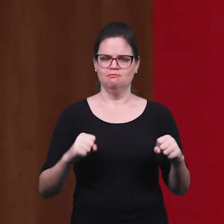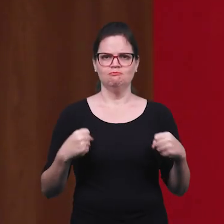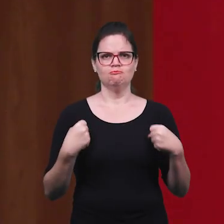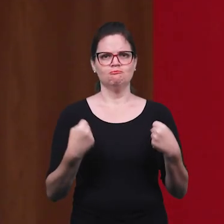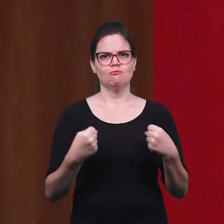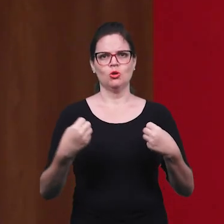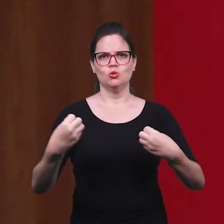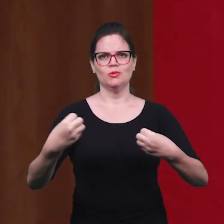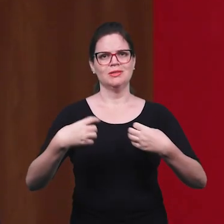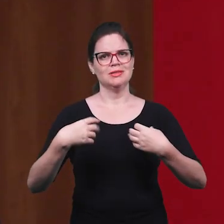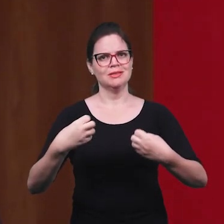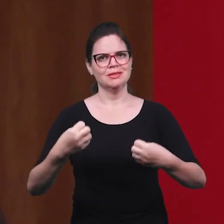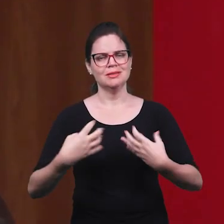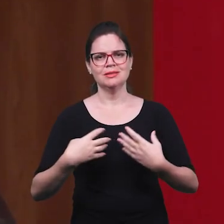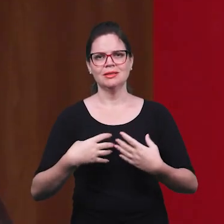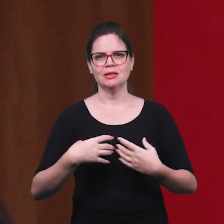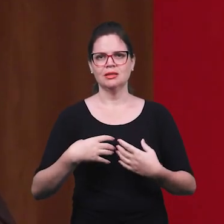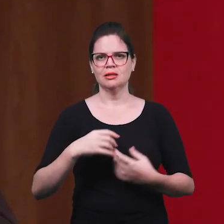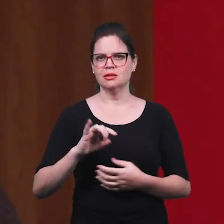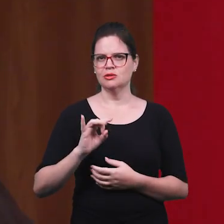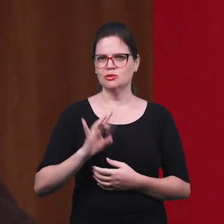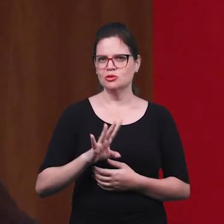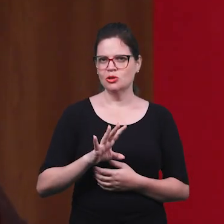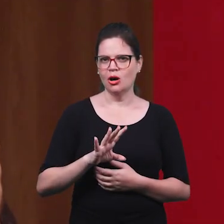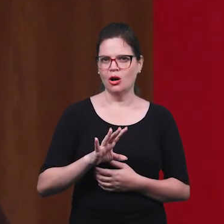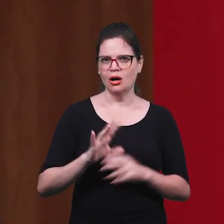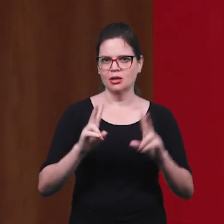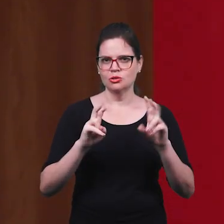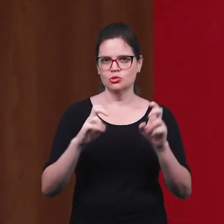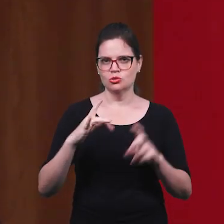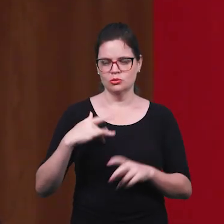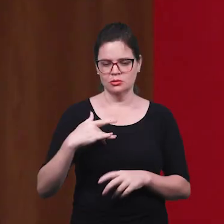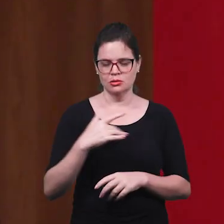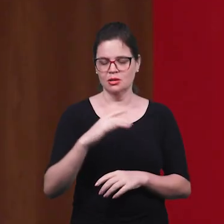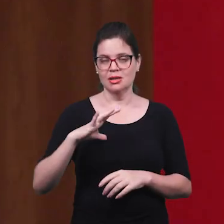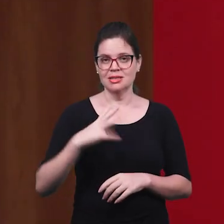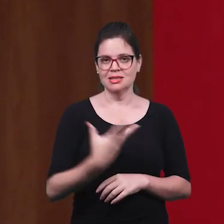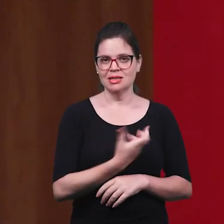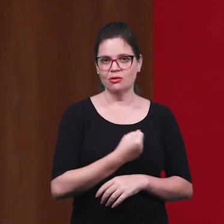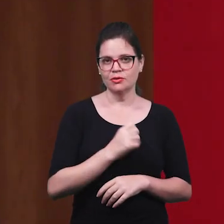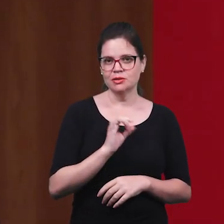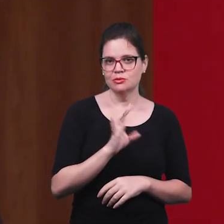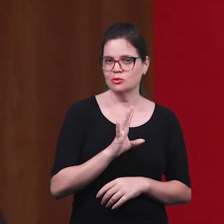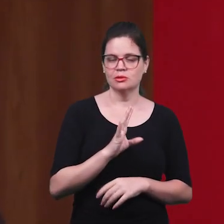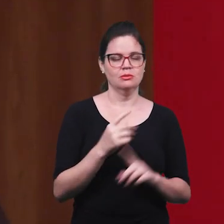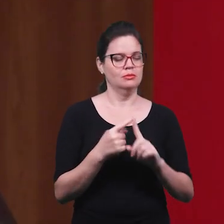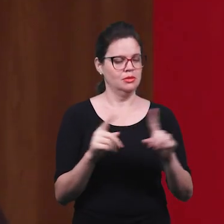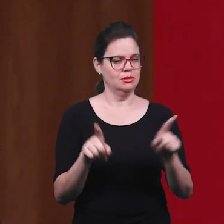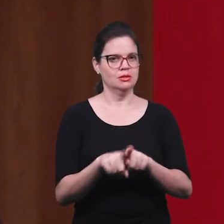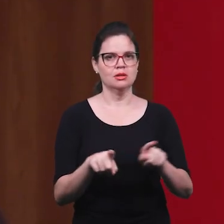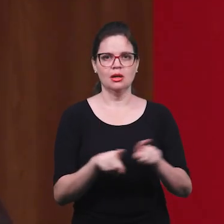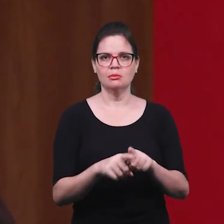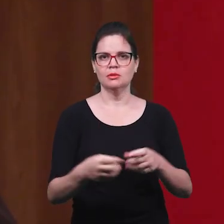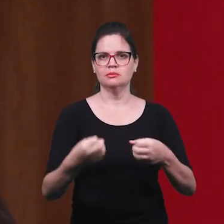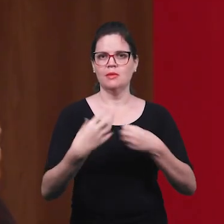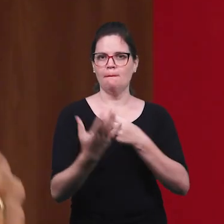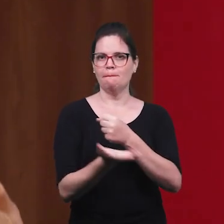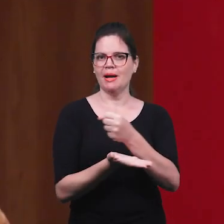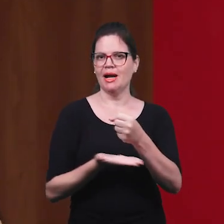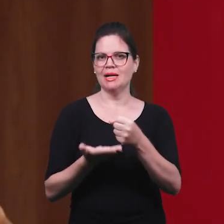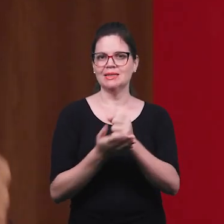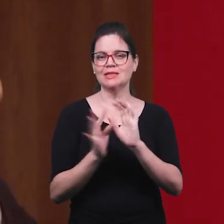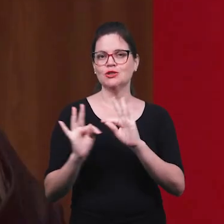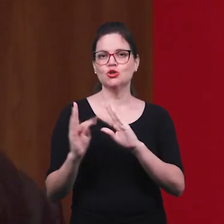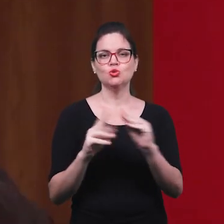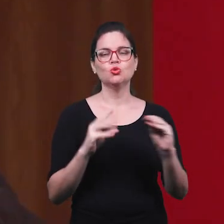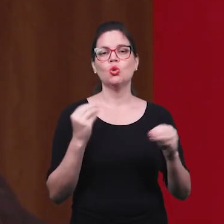nos ensina não só a conquistar a nossa salvação para a nossa família, mas também nos ensina os alicerces de uma